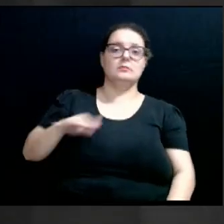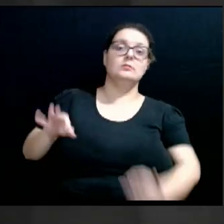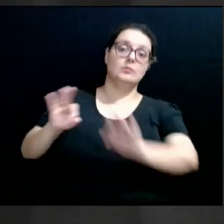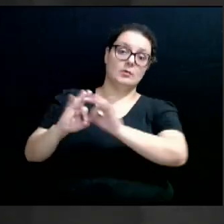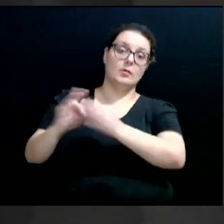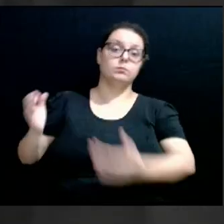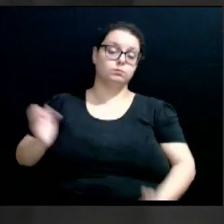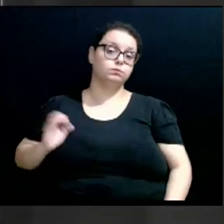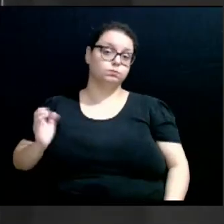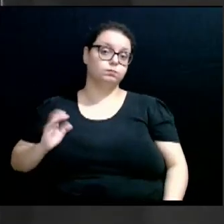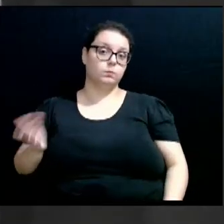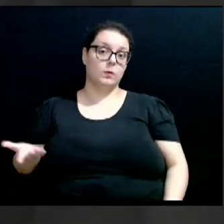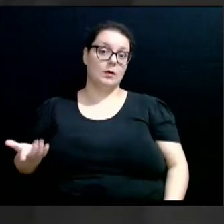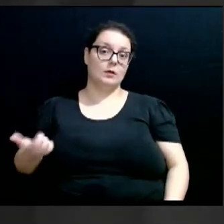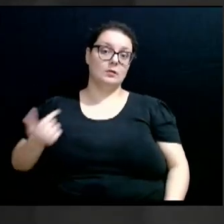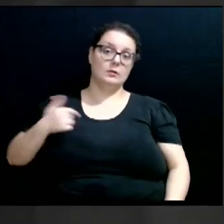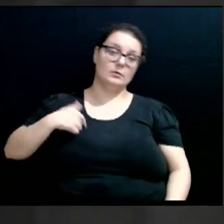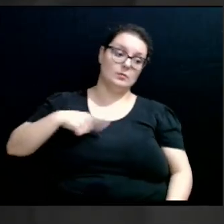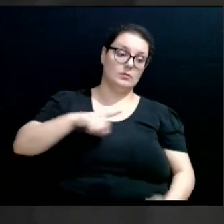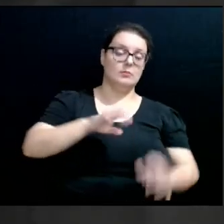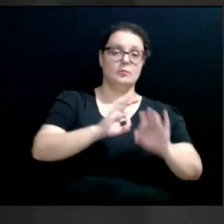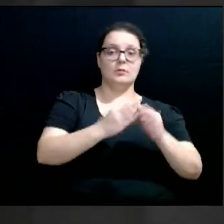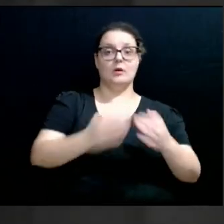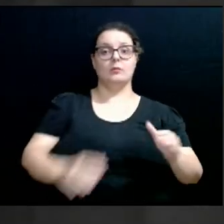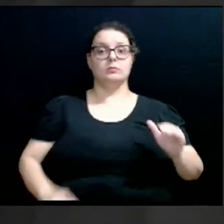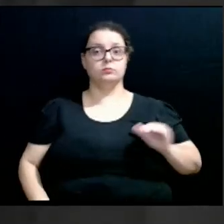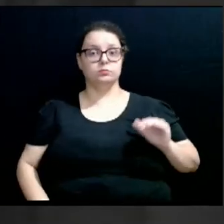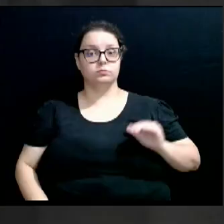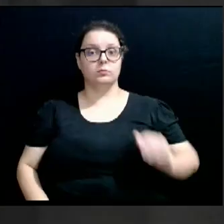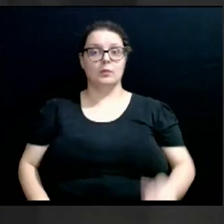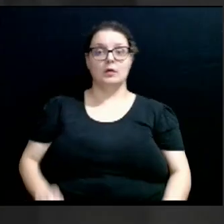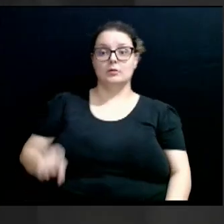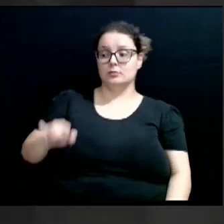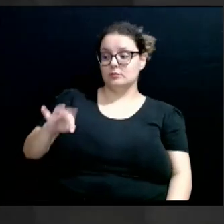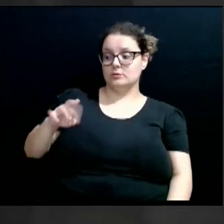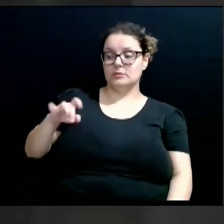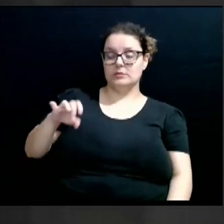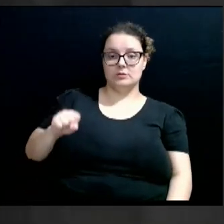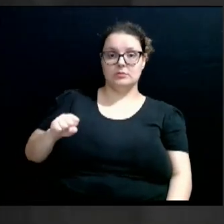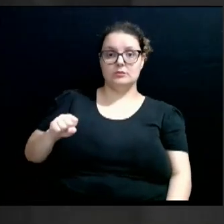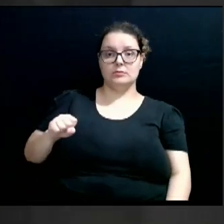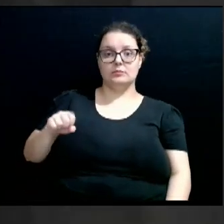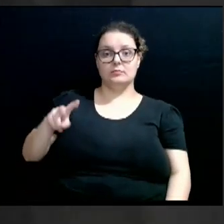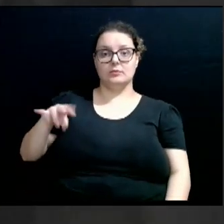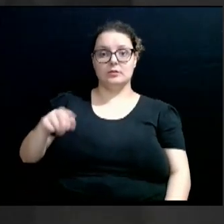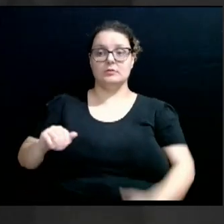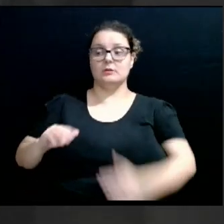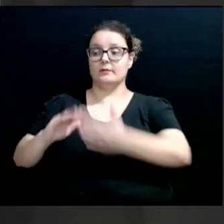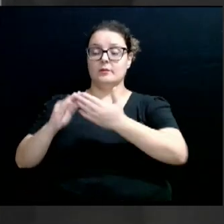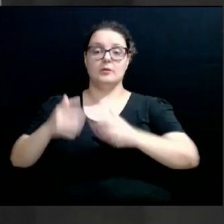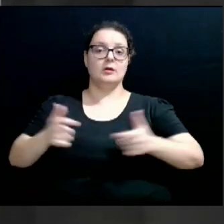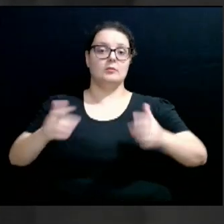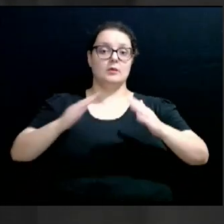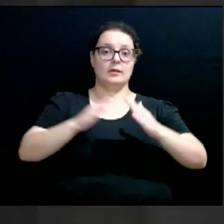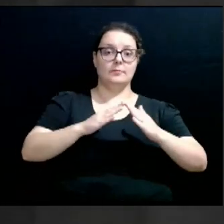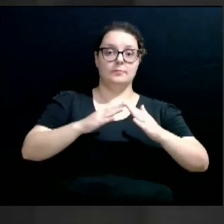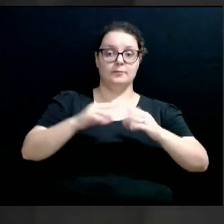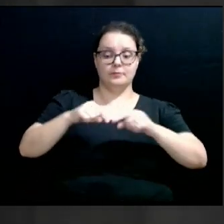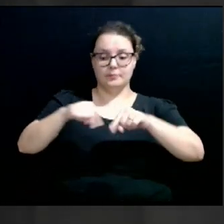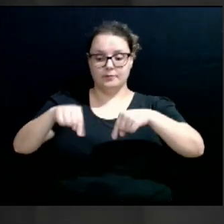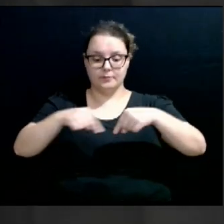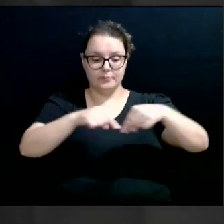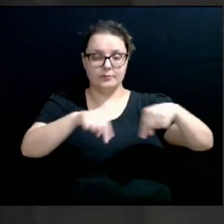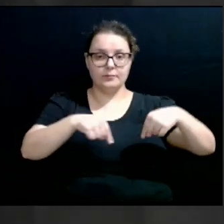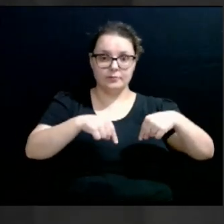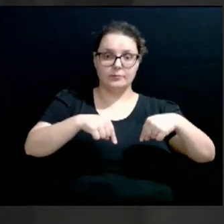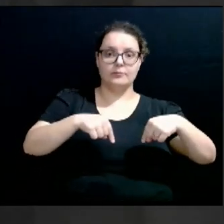família rica. E quando eu chego lá no Sítio dos Viana, aquela favela enorme, que eu entro naquela casa, que eram 2 cômodos sem reboco, minha mãe era empregada doméstica, meu pai